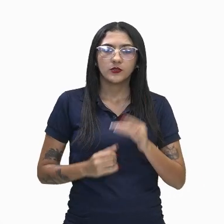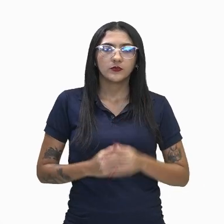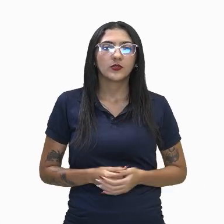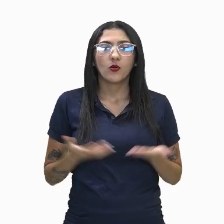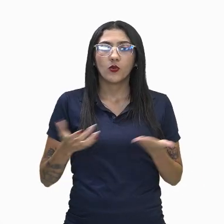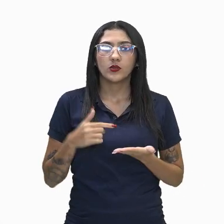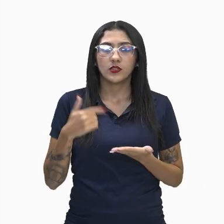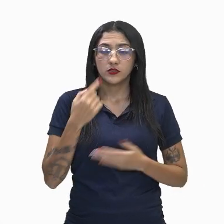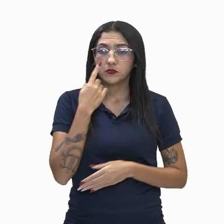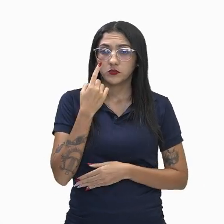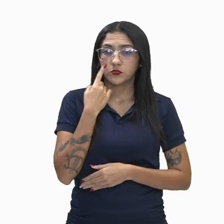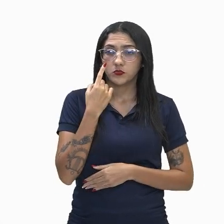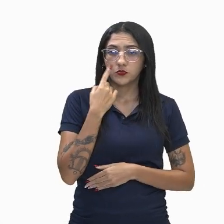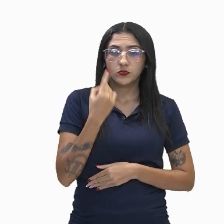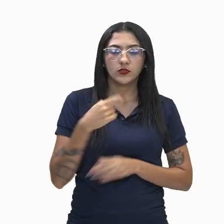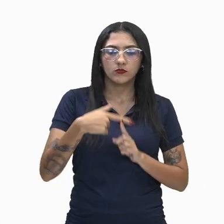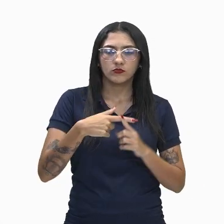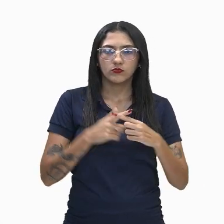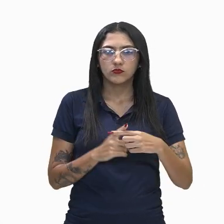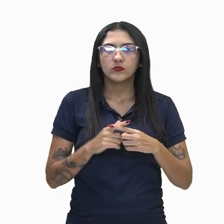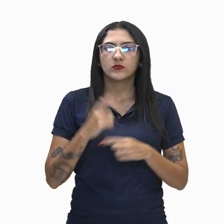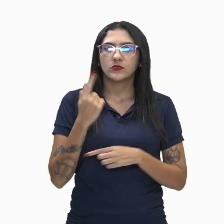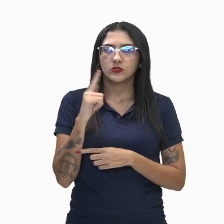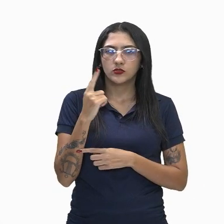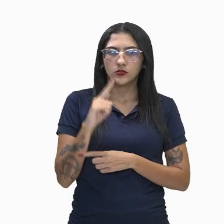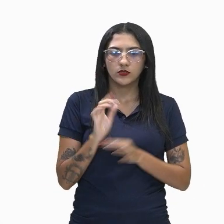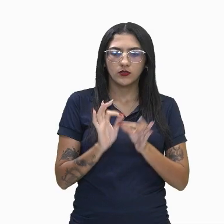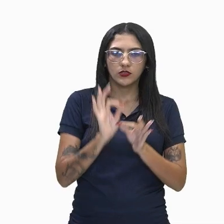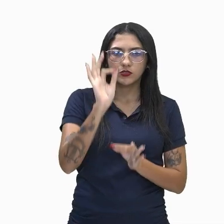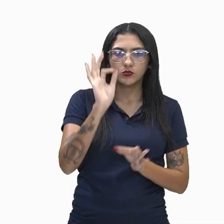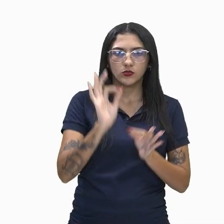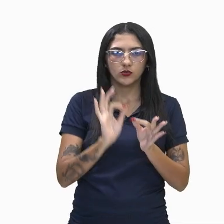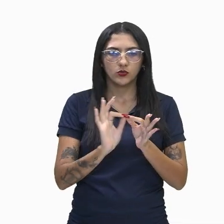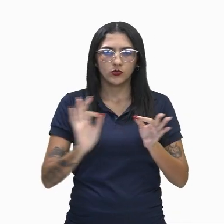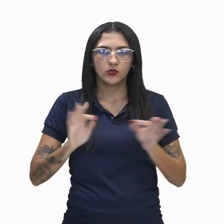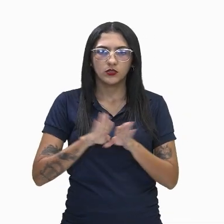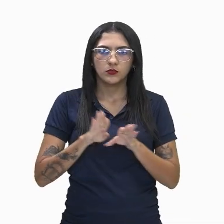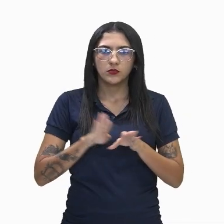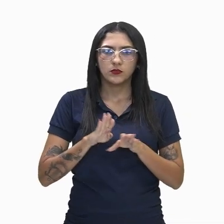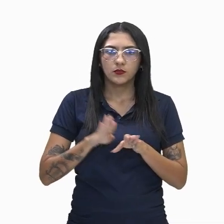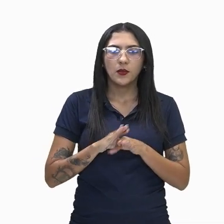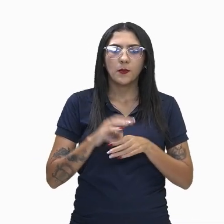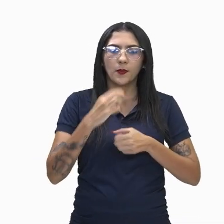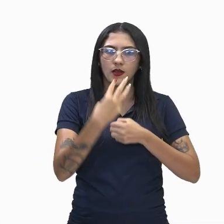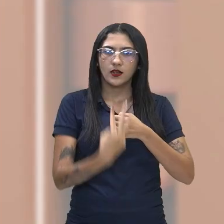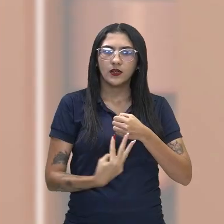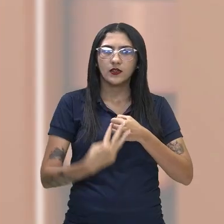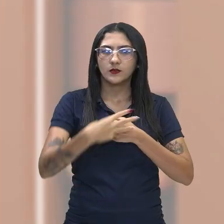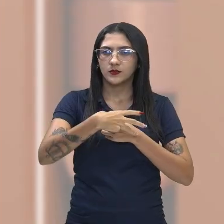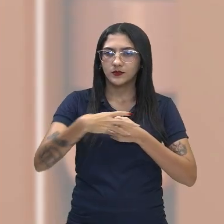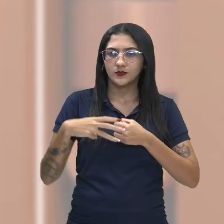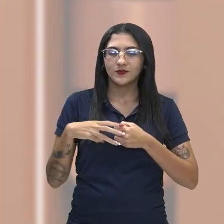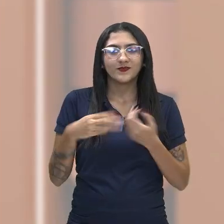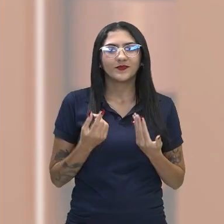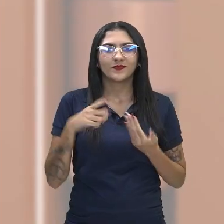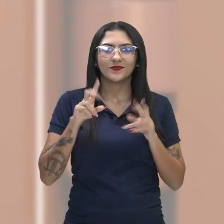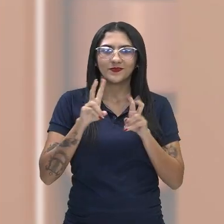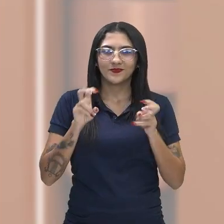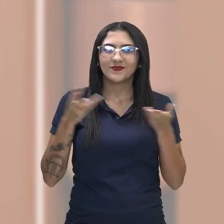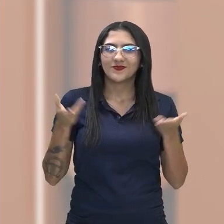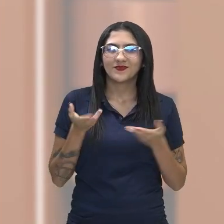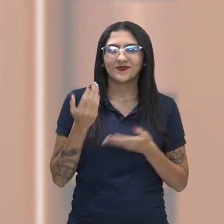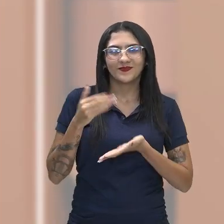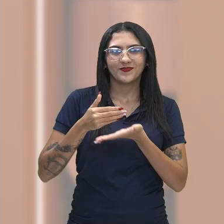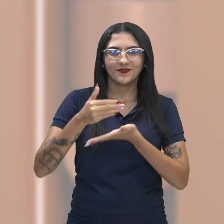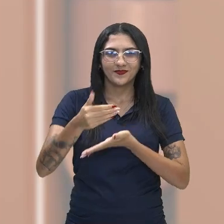vamos ver coordenadas geográficas, latitudes e longitudes, paralelos e meridianos. Então, essa é a nossa aula